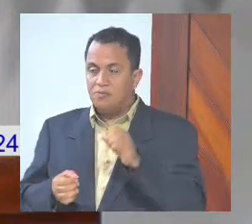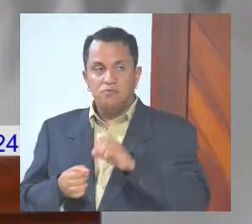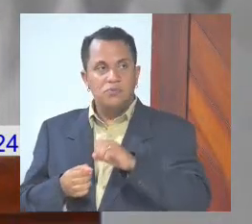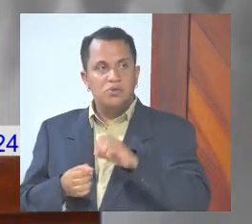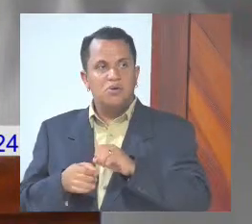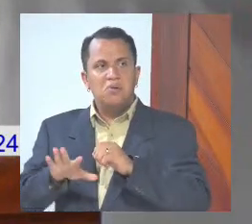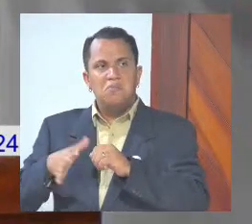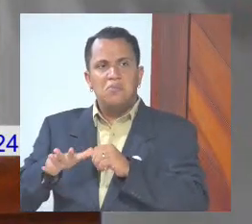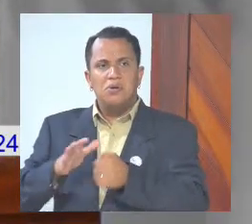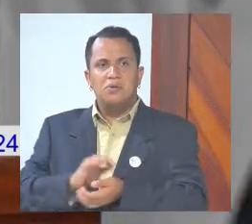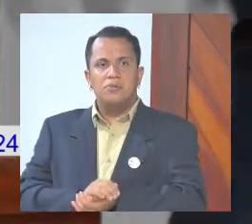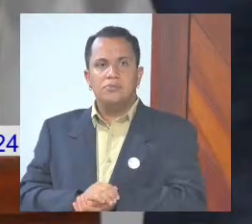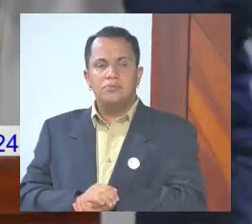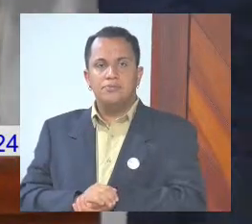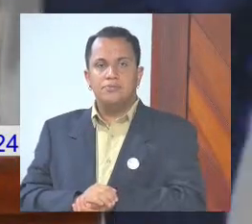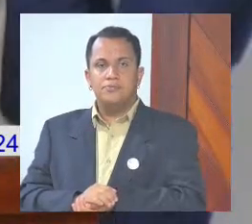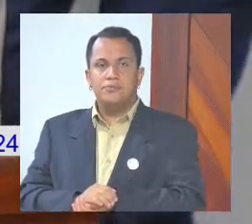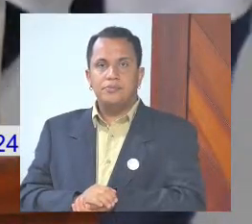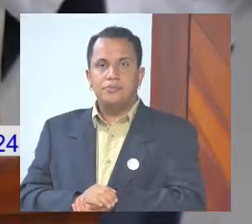engano,